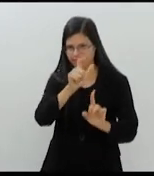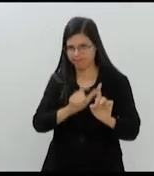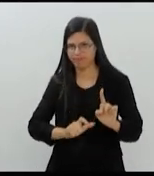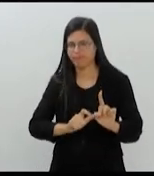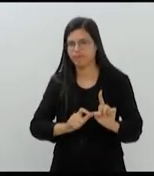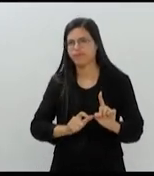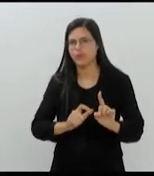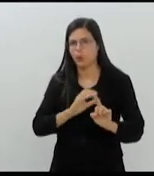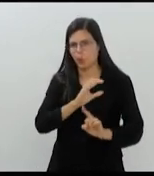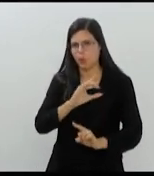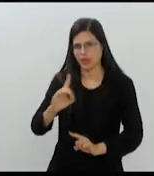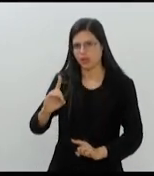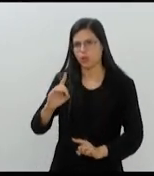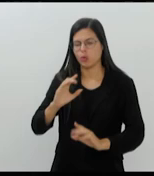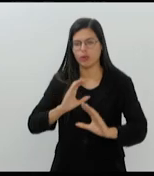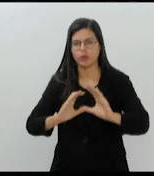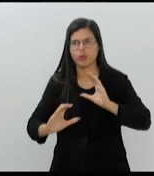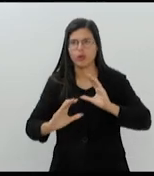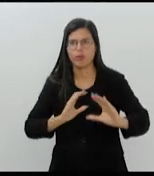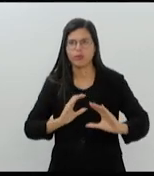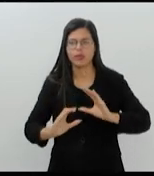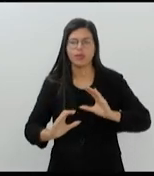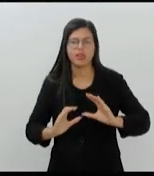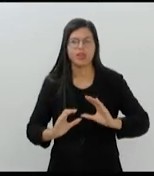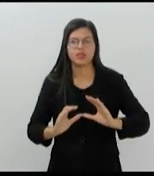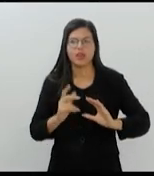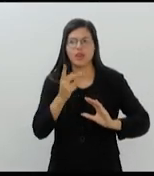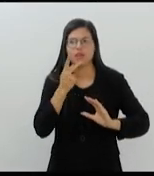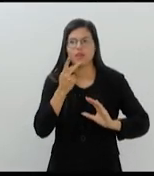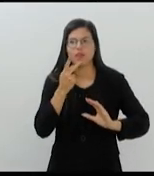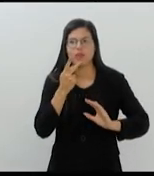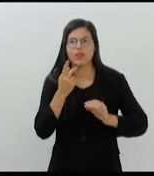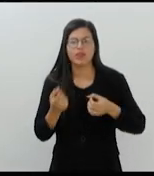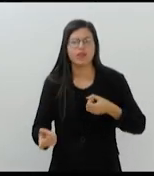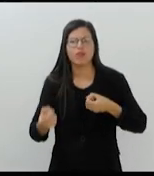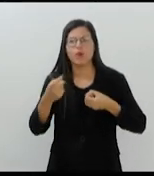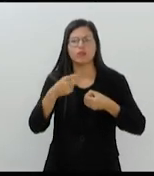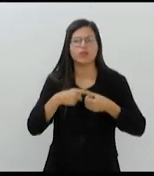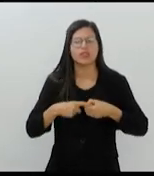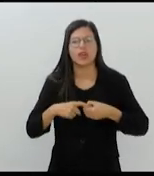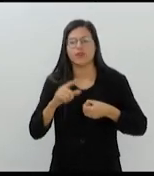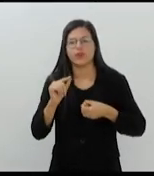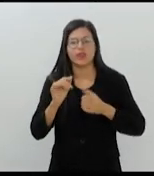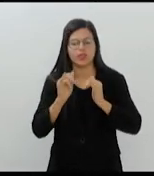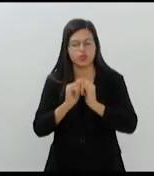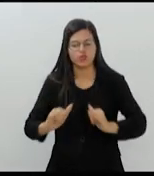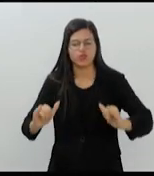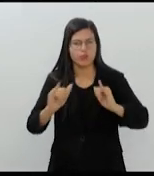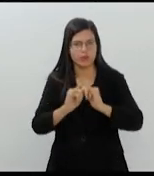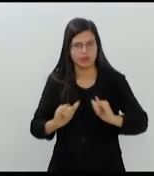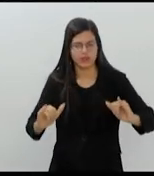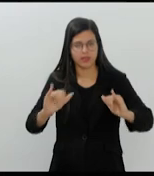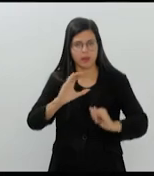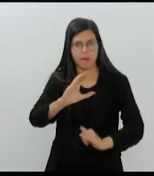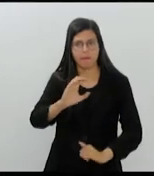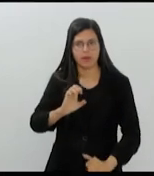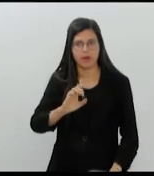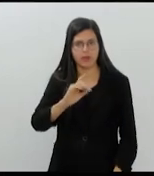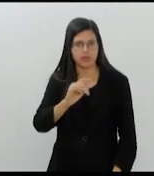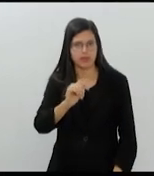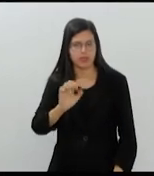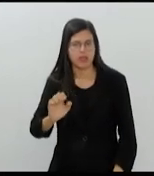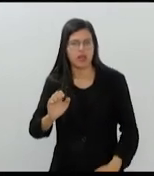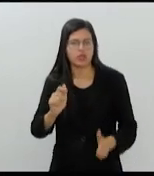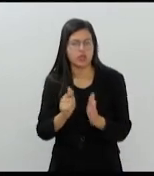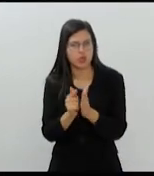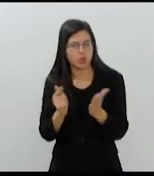de comunicação, é que isso dava um retorno de divulgação para a SEDAI em jornais,